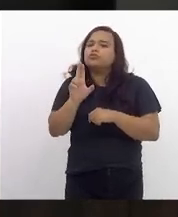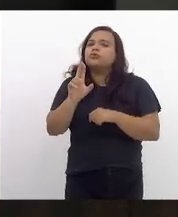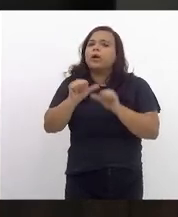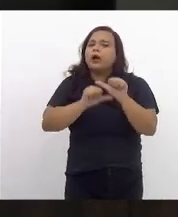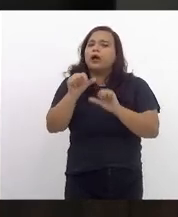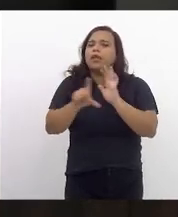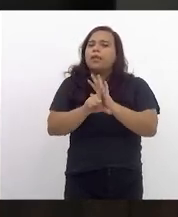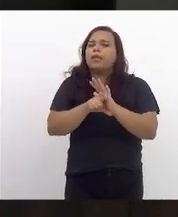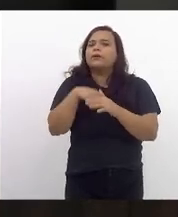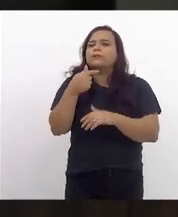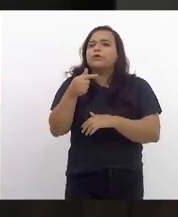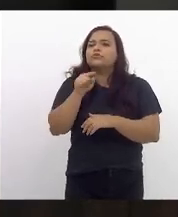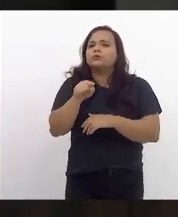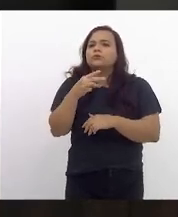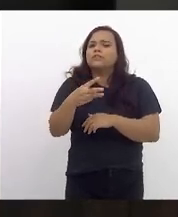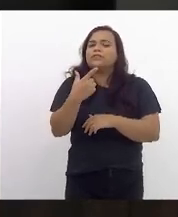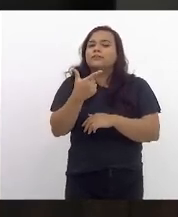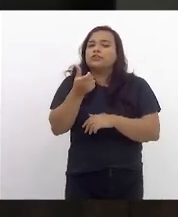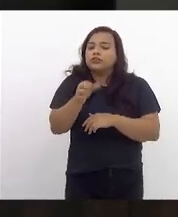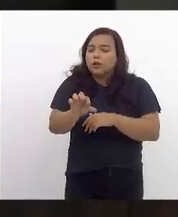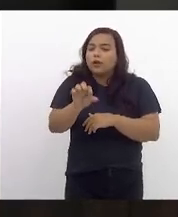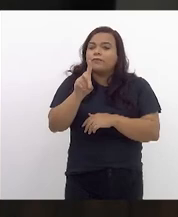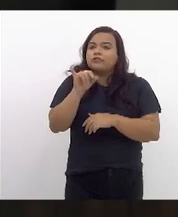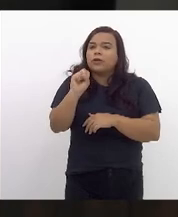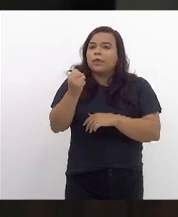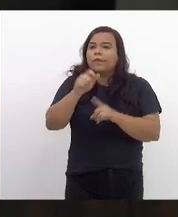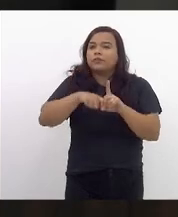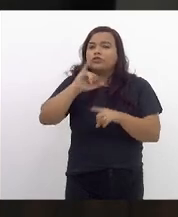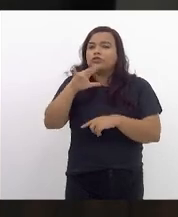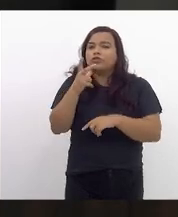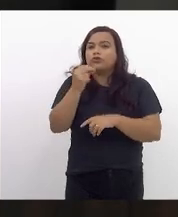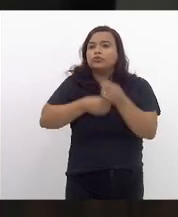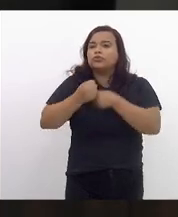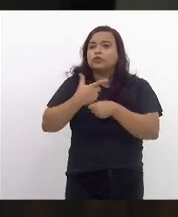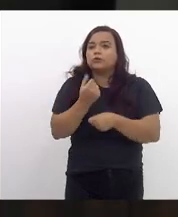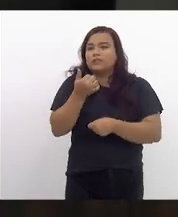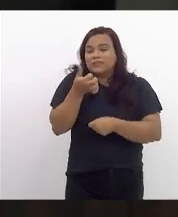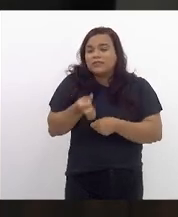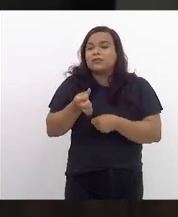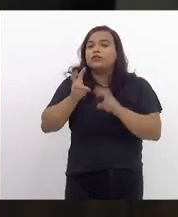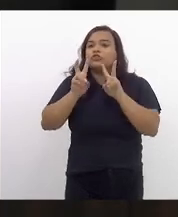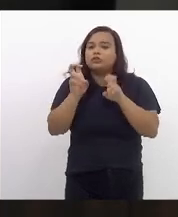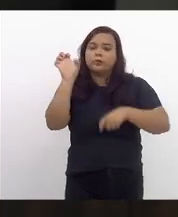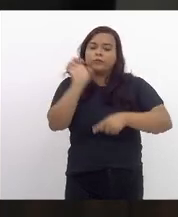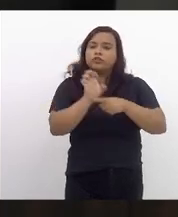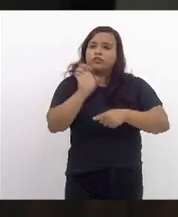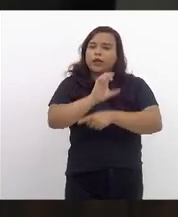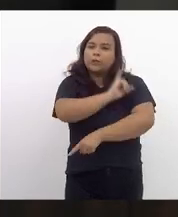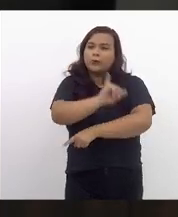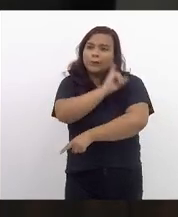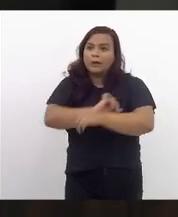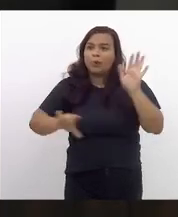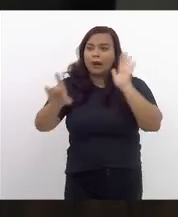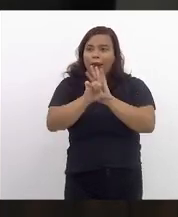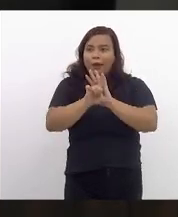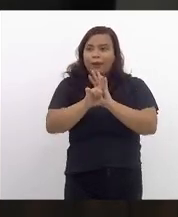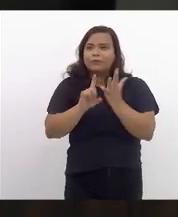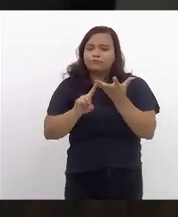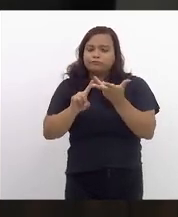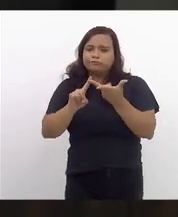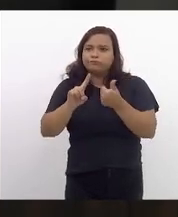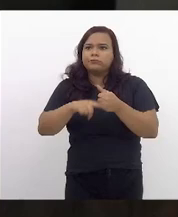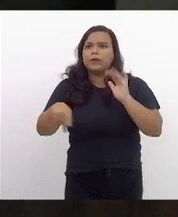8 de julho de 16, que institui, no âmbito do Estado do Rio de Janeiro, a Lei de Diretrizes para a Promoção da Acessibilidade das Pessoas com